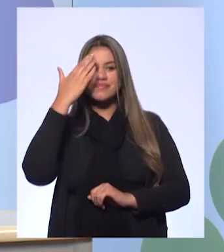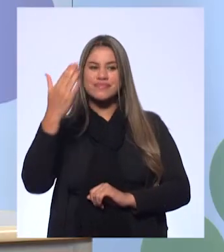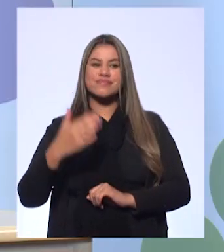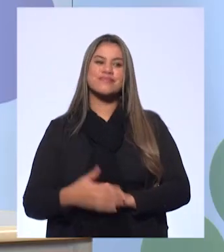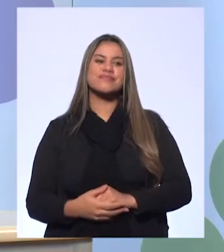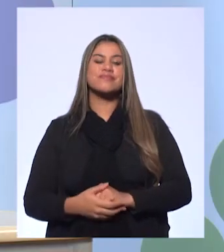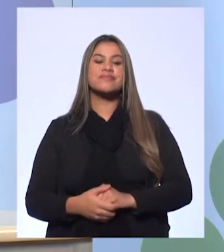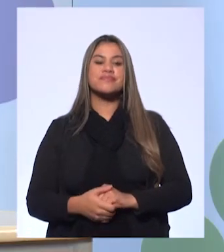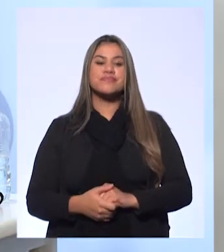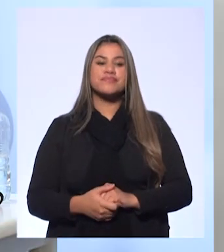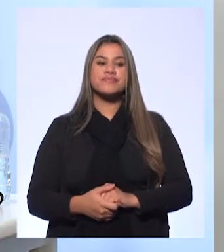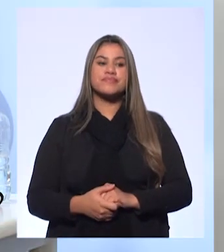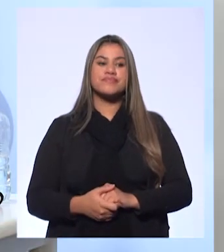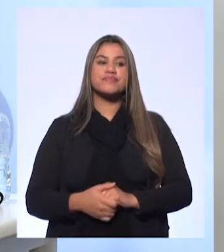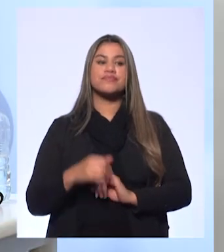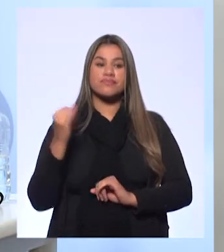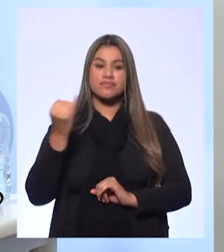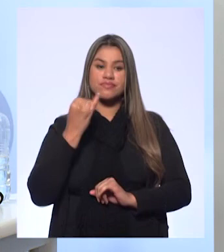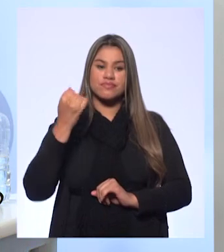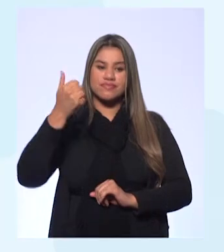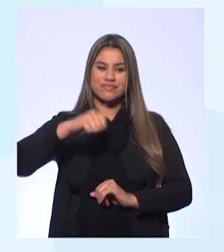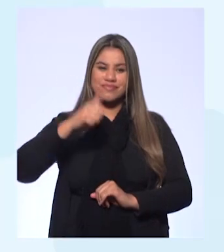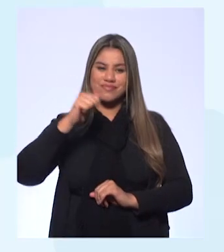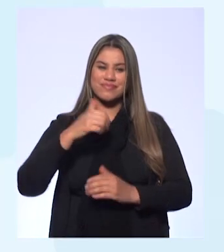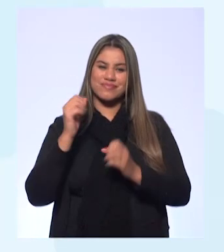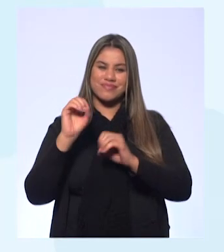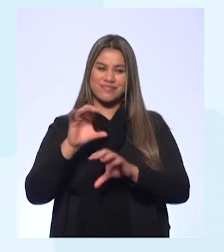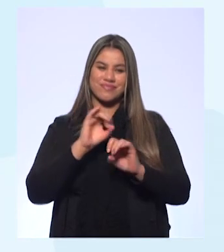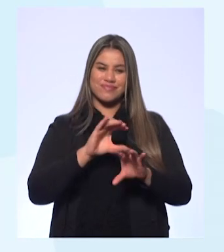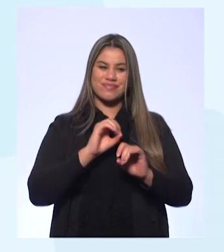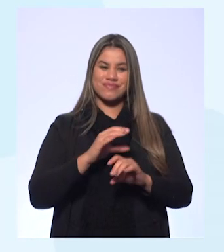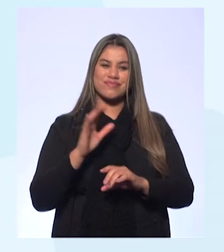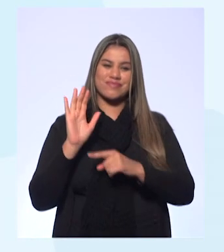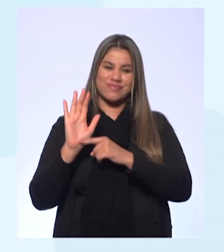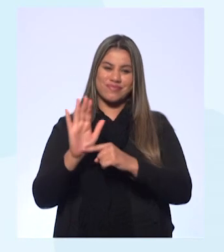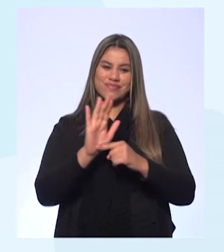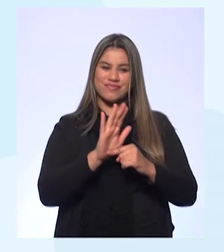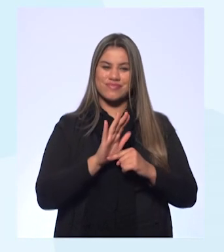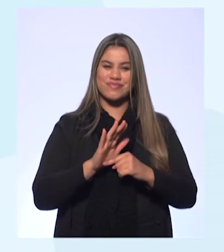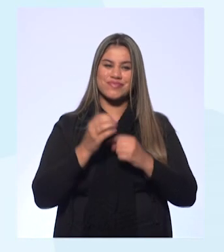Daniela. E seria muito importante que vocês também avaliassem nossa aula, né? Isso é muito rico para a gente e para